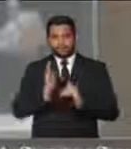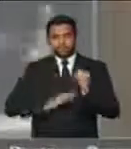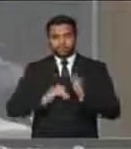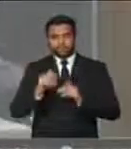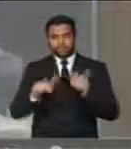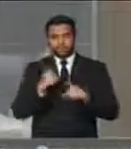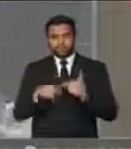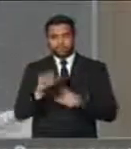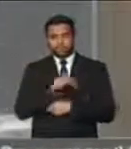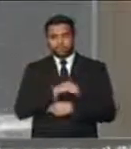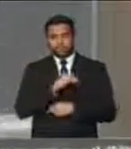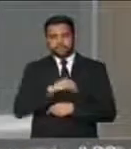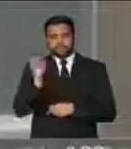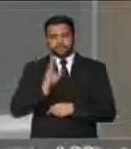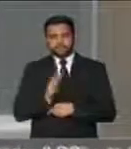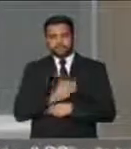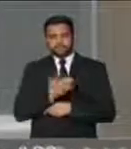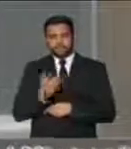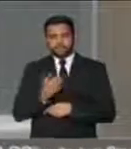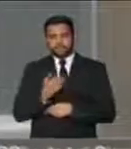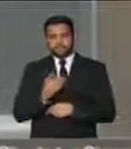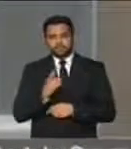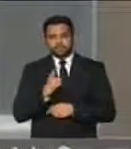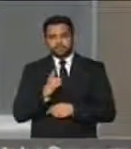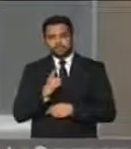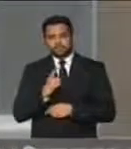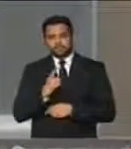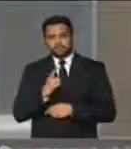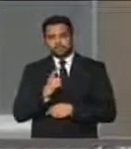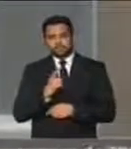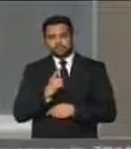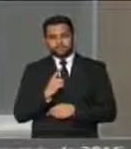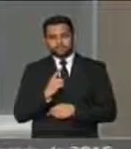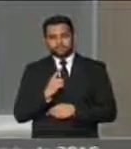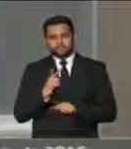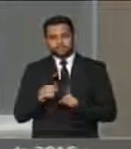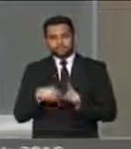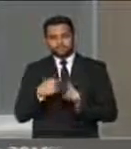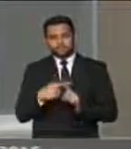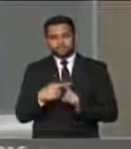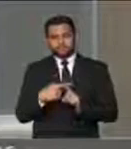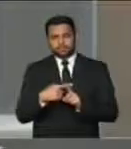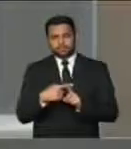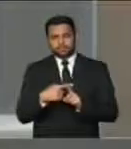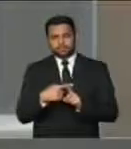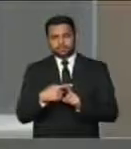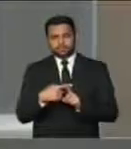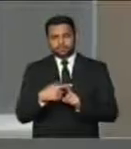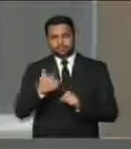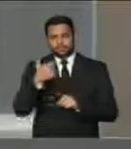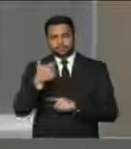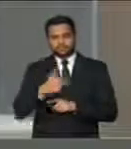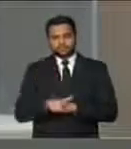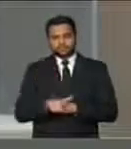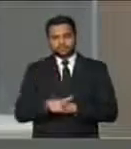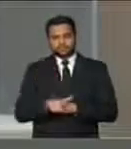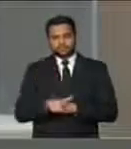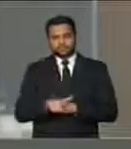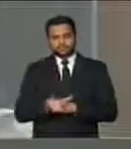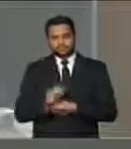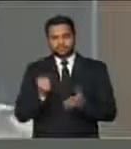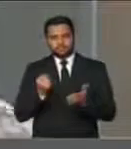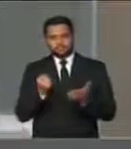dos assalariados brasileiros, tenham, mais uma vez,